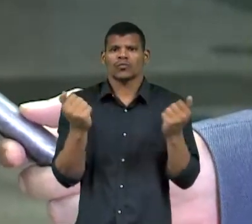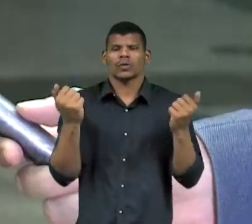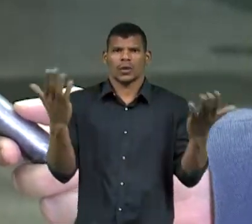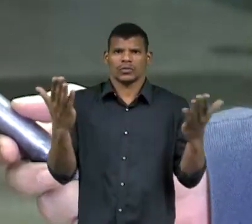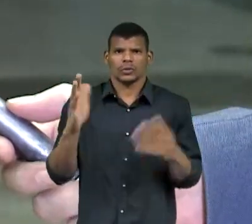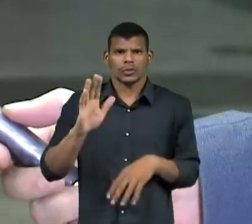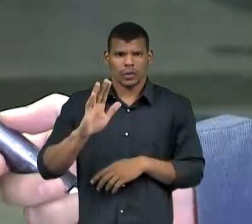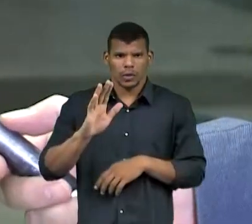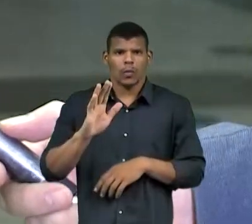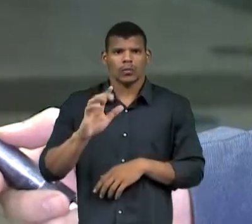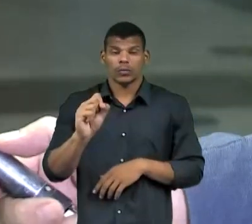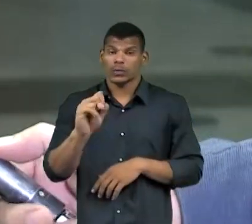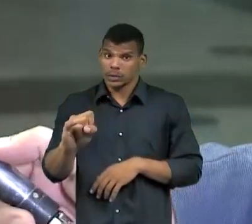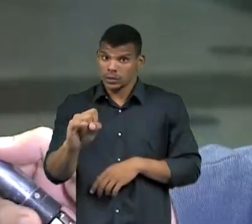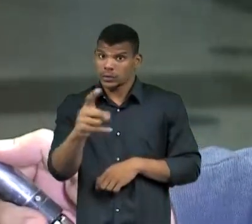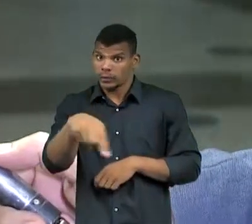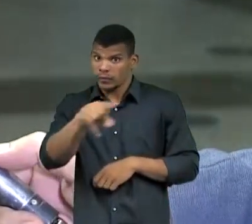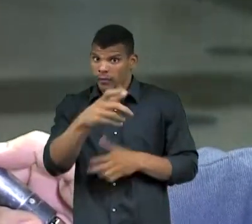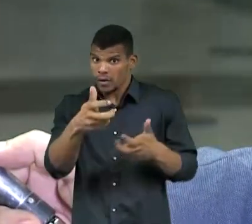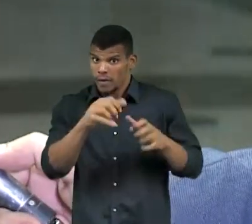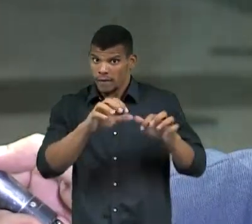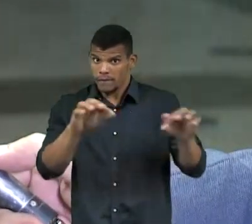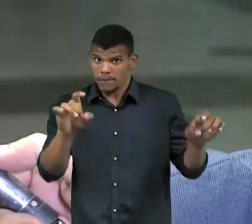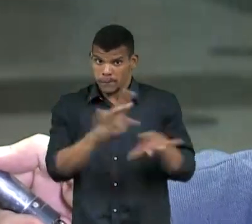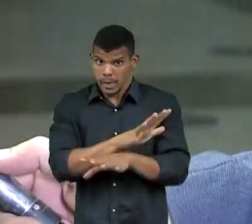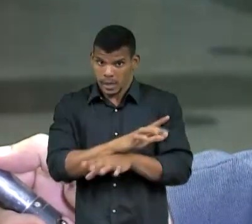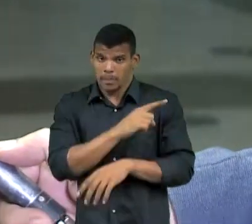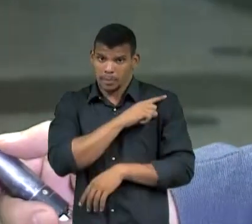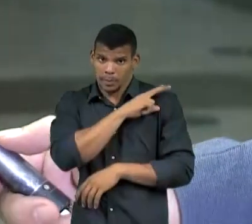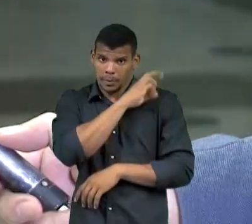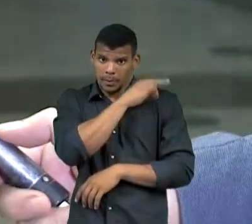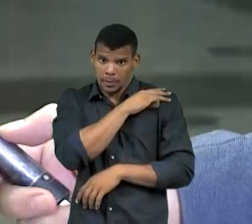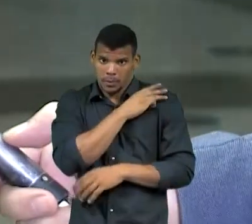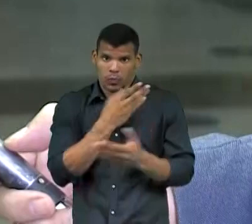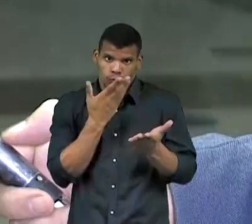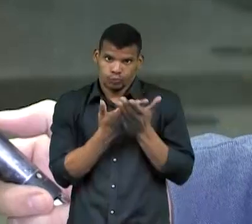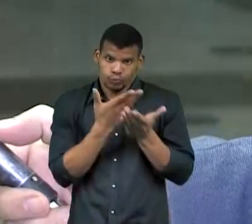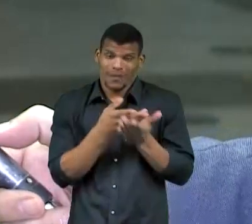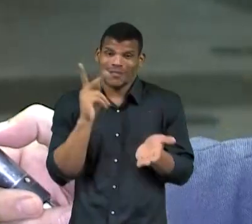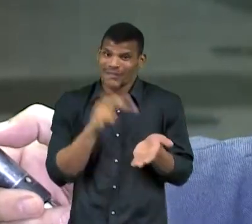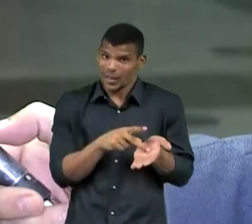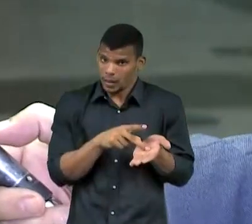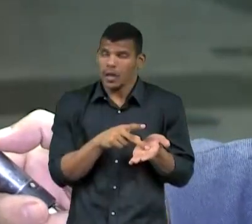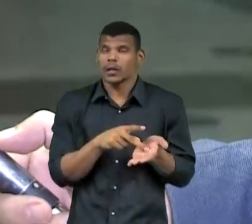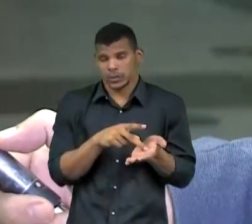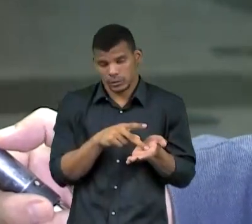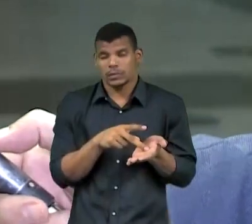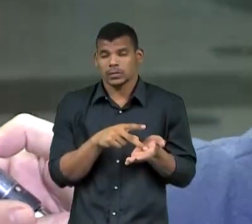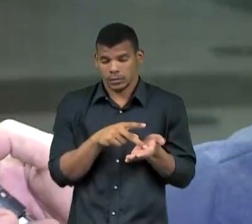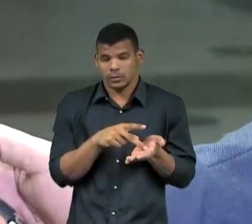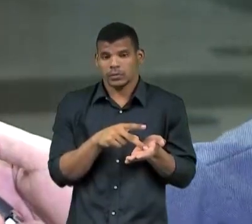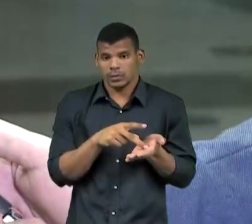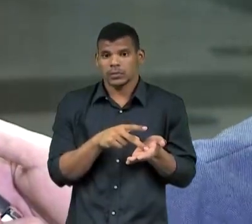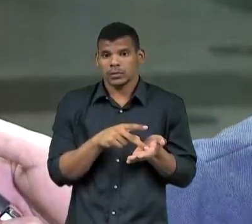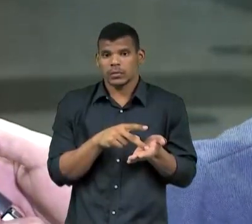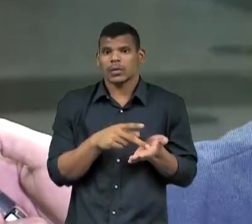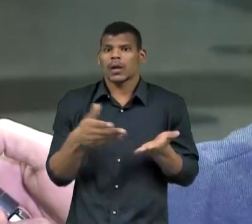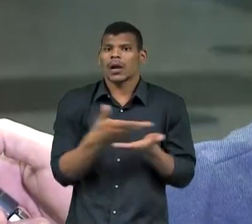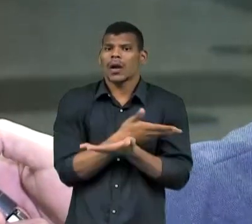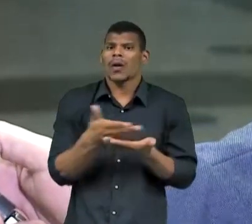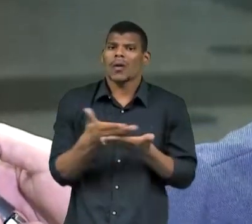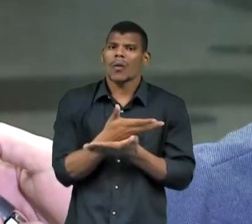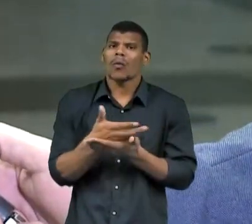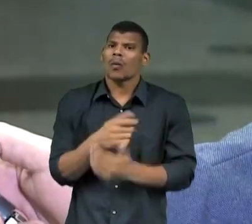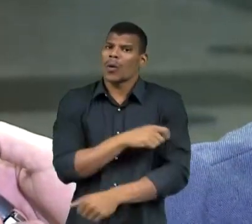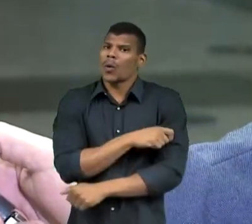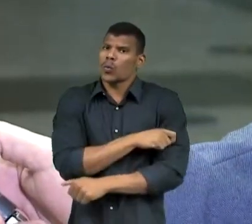você quiser concluir seus estudos, concluir estudando mesmo, porque nós tivemos muitos alunos que...